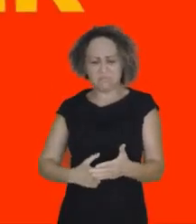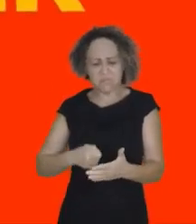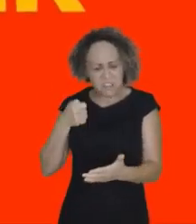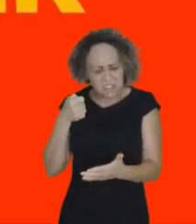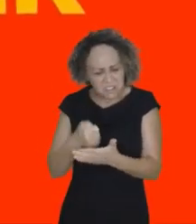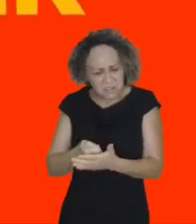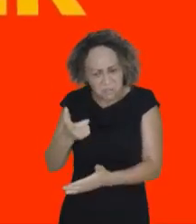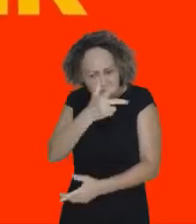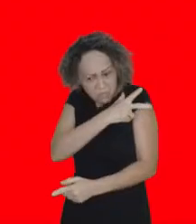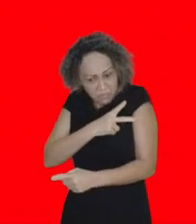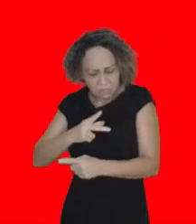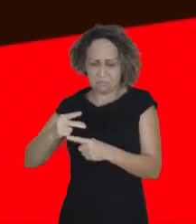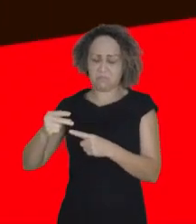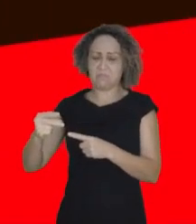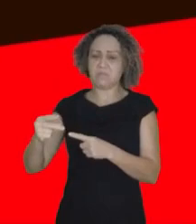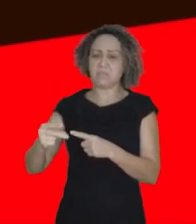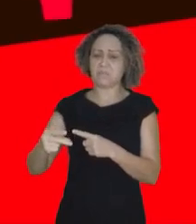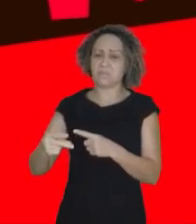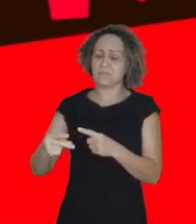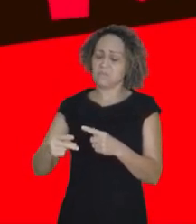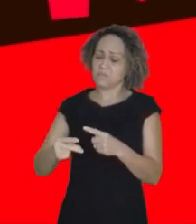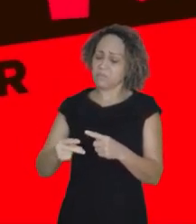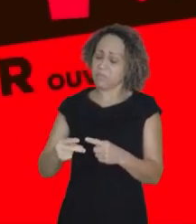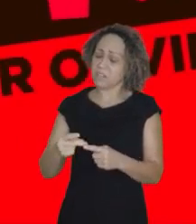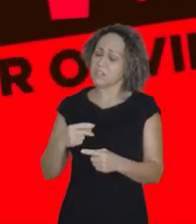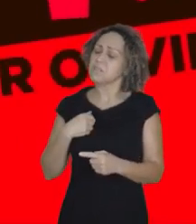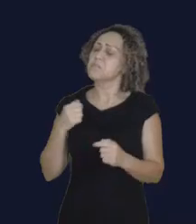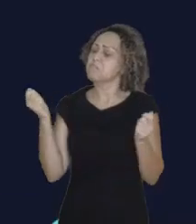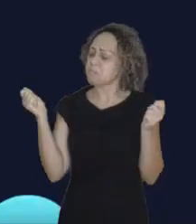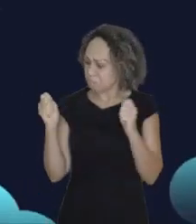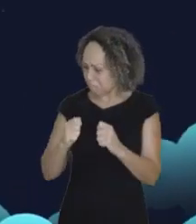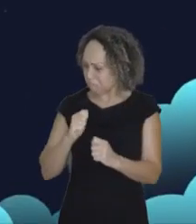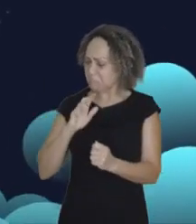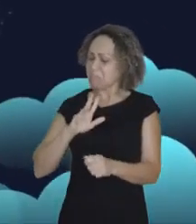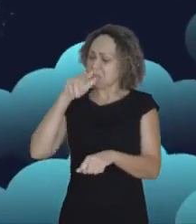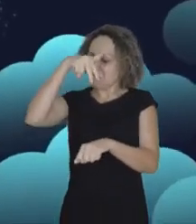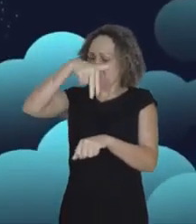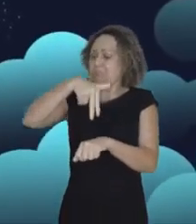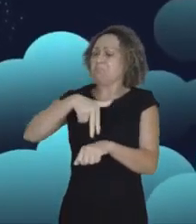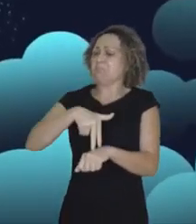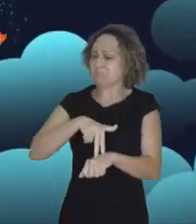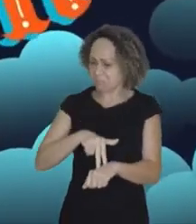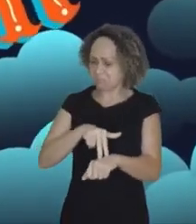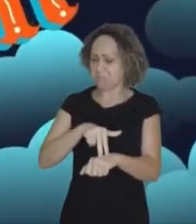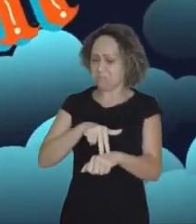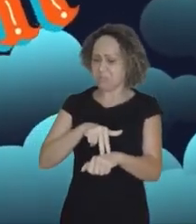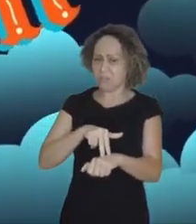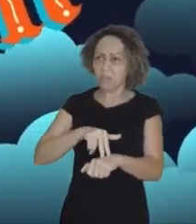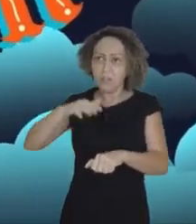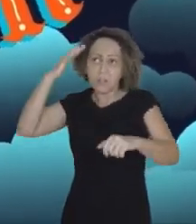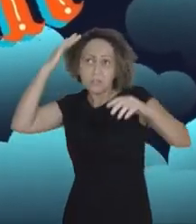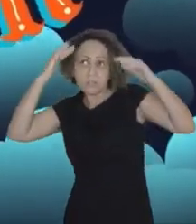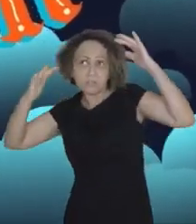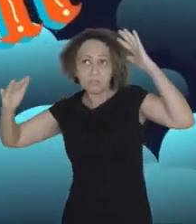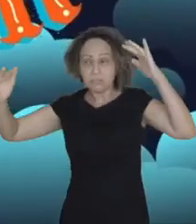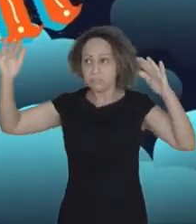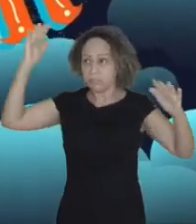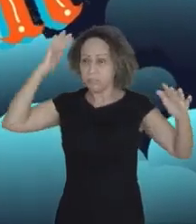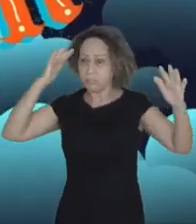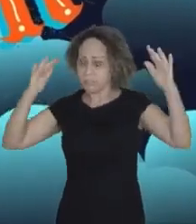batalhando pra vencer. Tenho voz pra ser ouvida, tenho sonhos pra